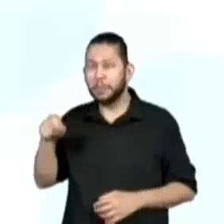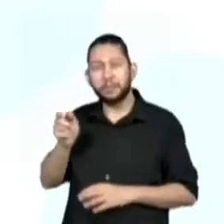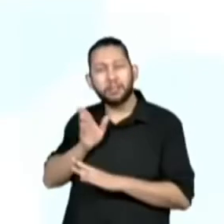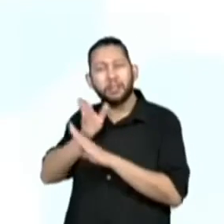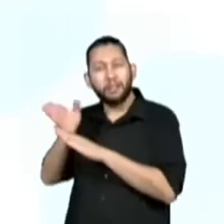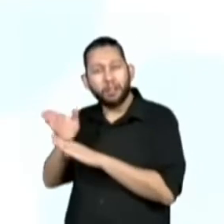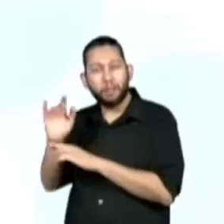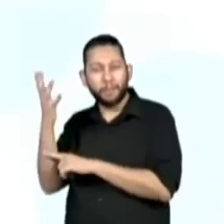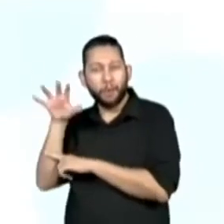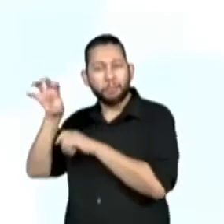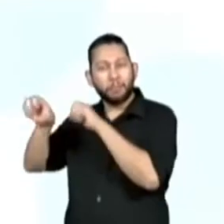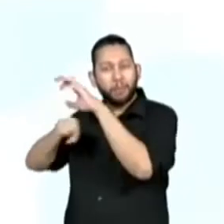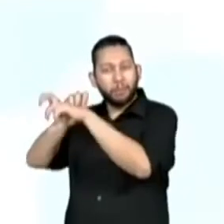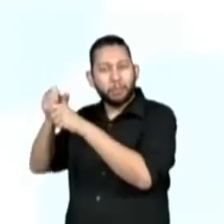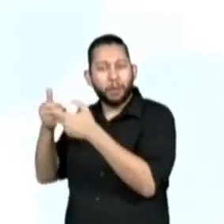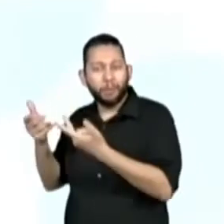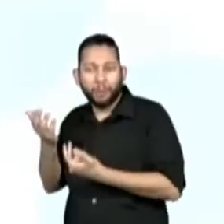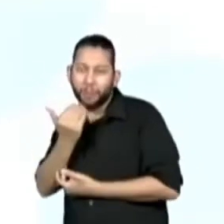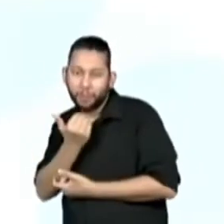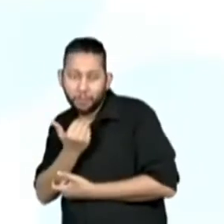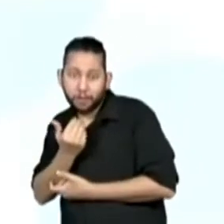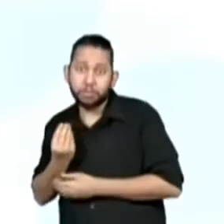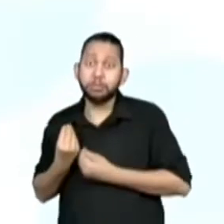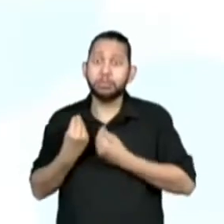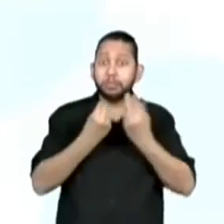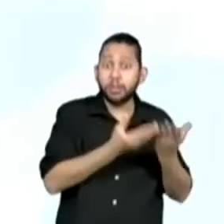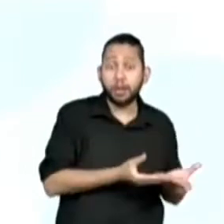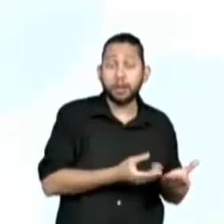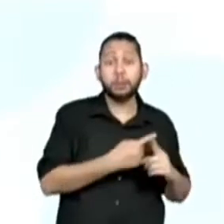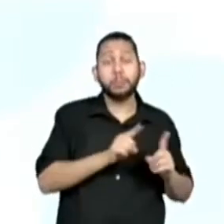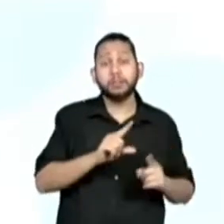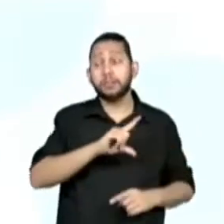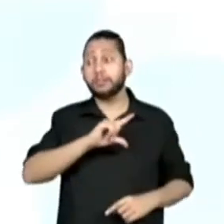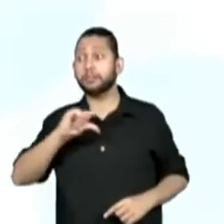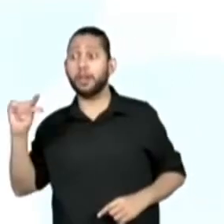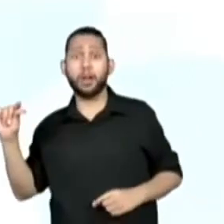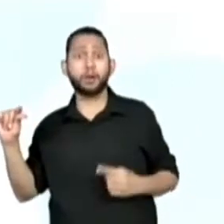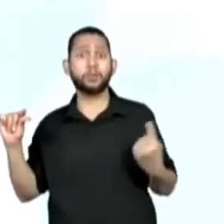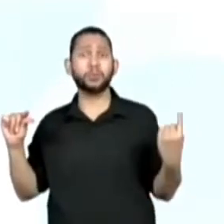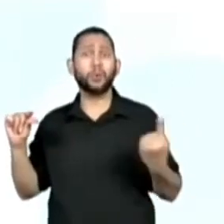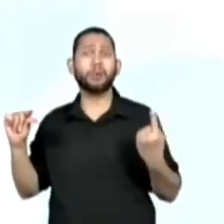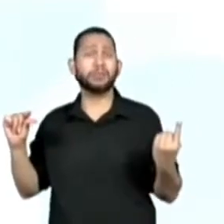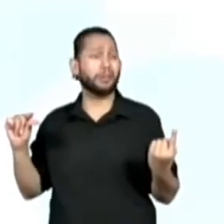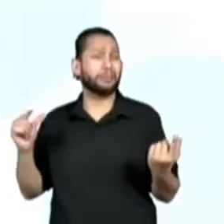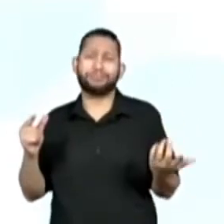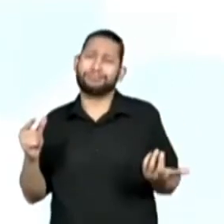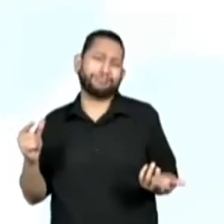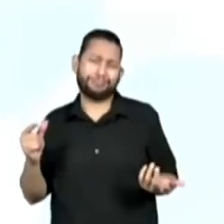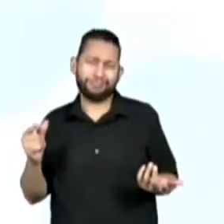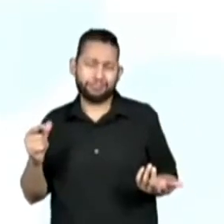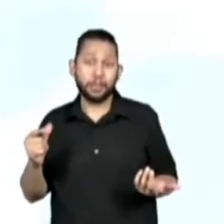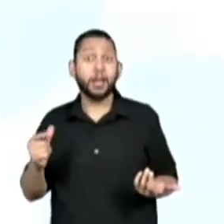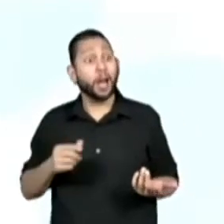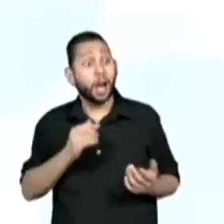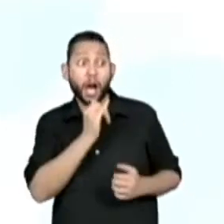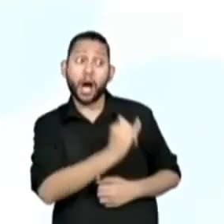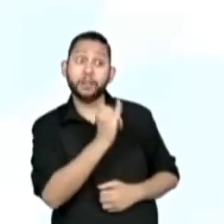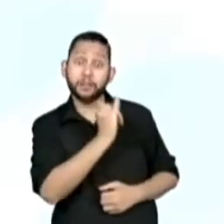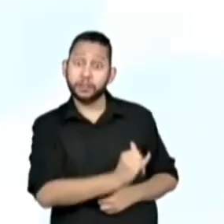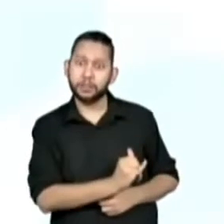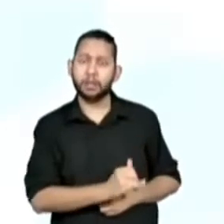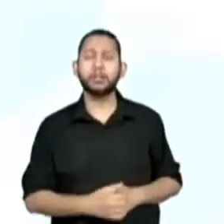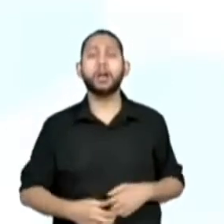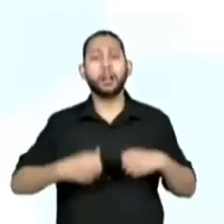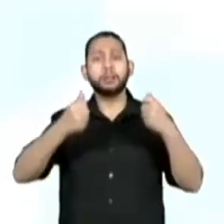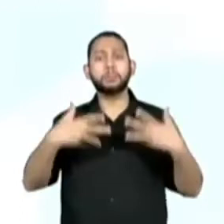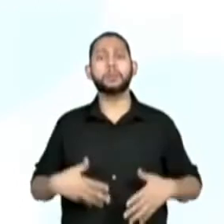dela? Ela fala, né, para eles que eles vão reconhecer o lobo e cita algumas características aqui, né? Sim,